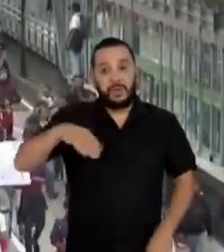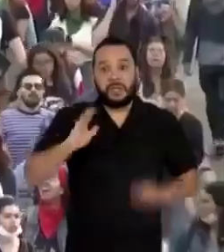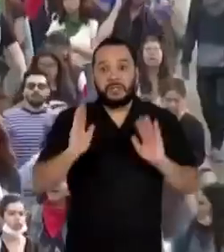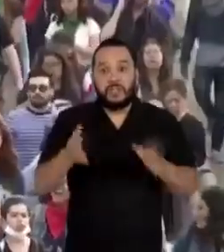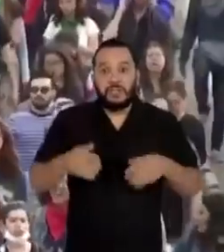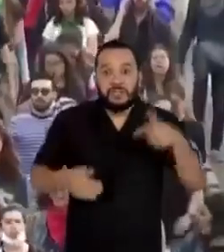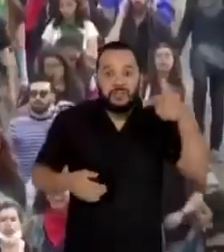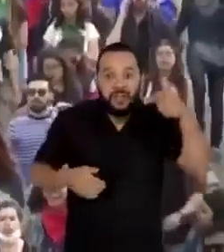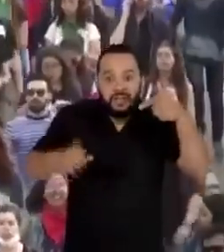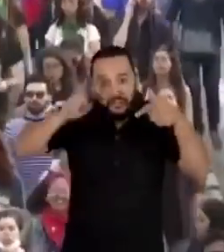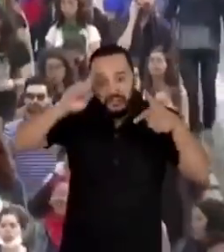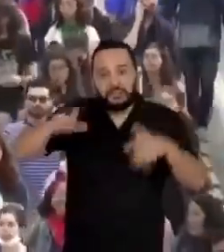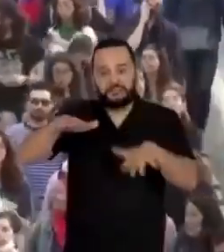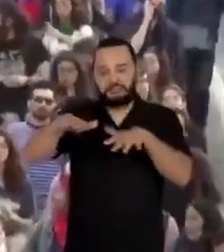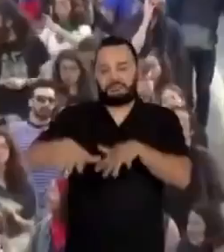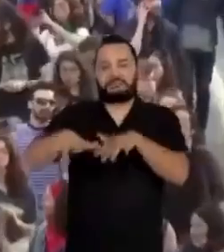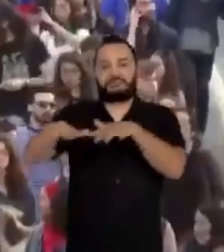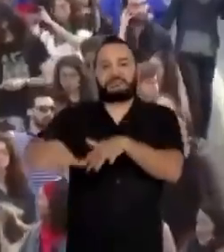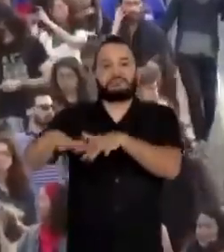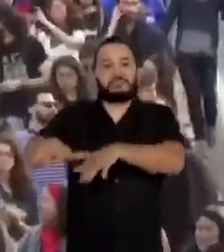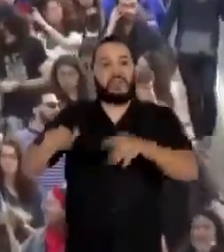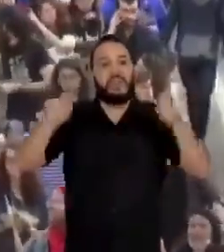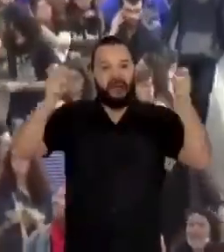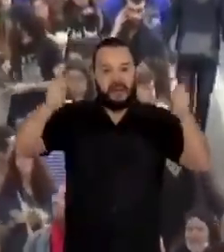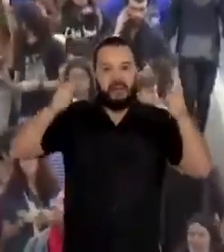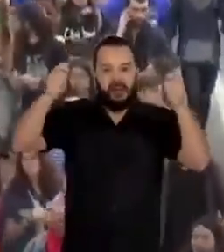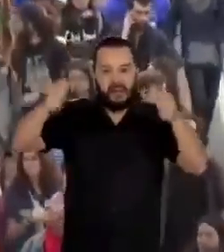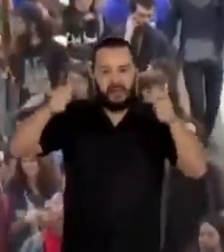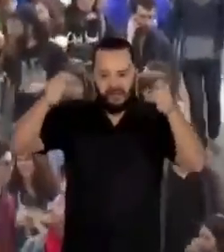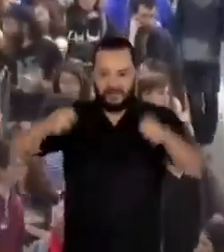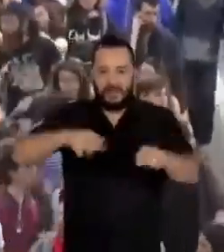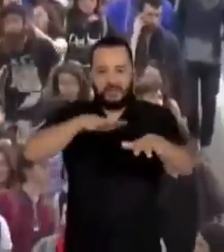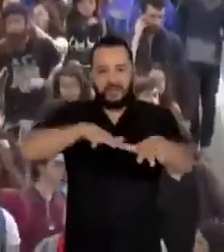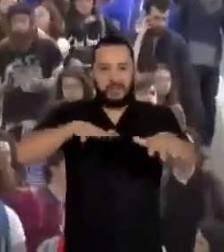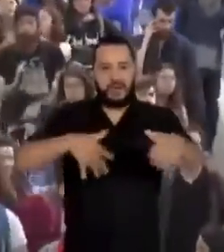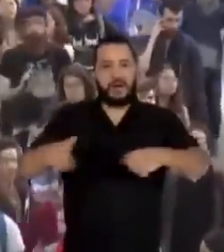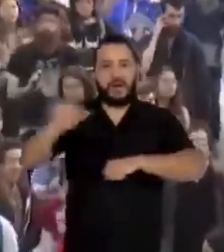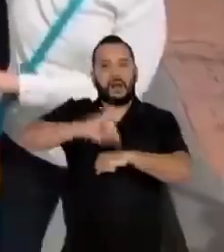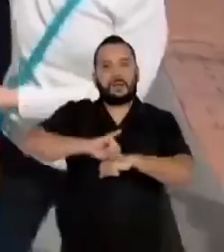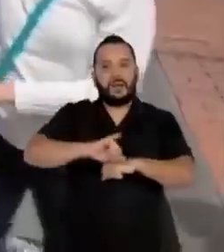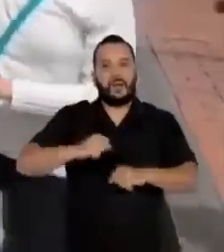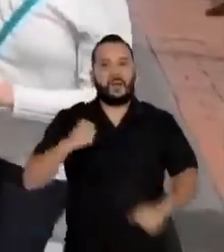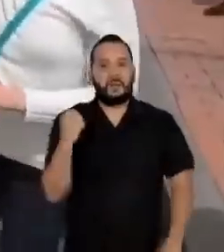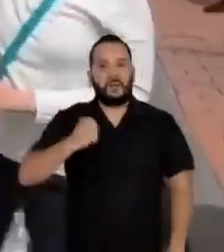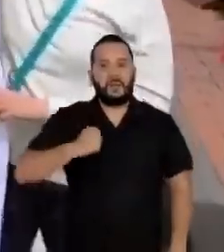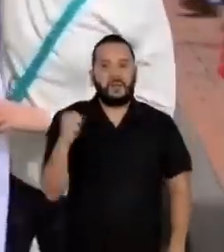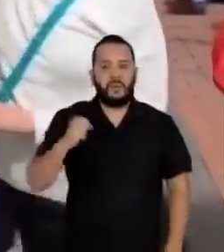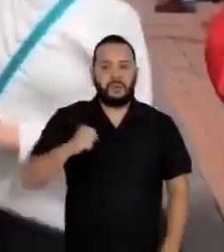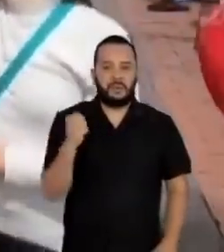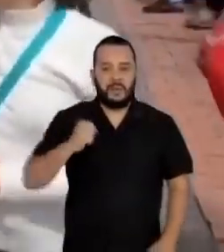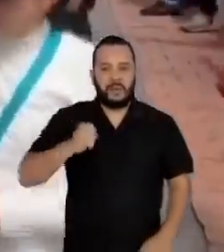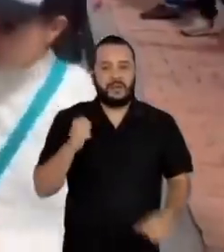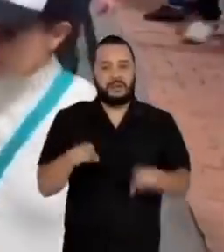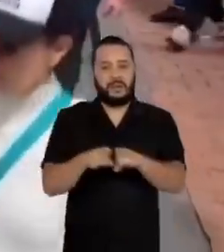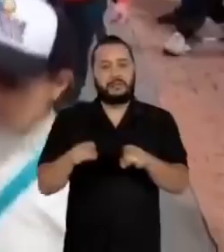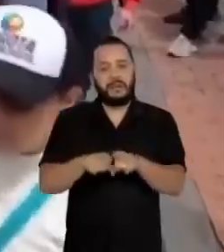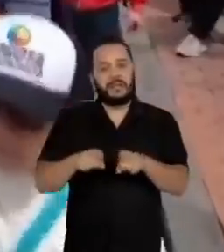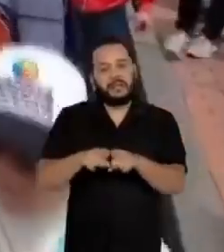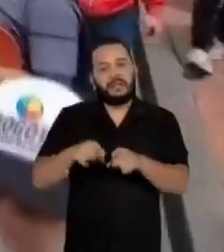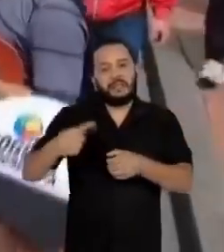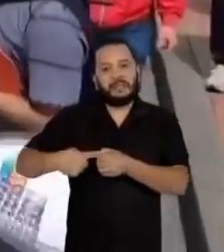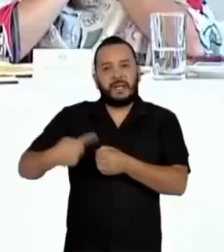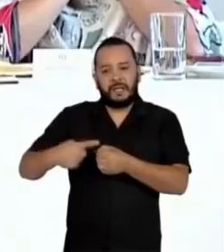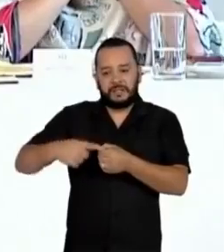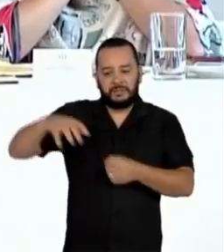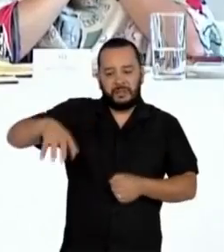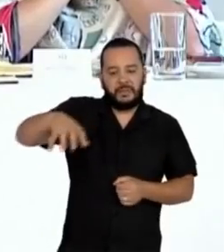de protestos com uma greve nacional e manifestações na capital, Bogotá, e em grandes cidades como Medellín e